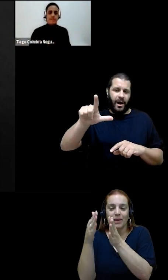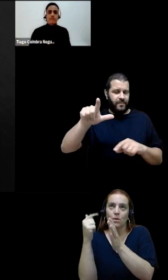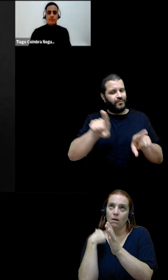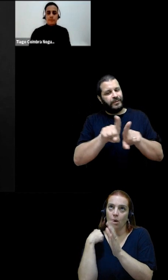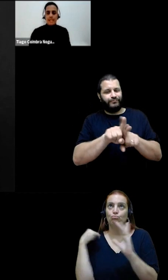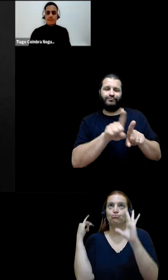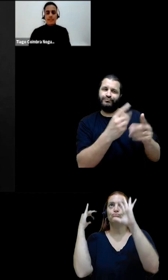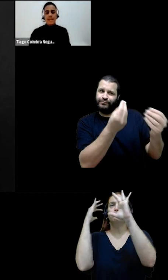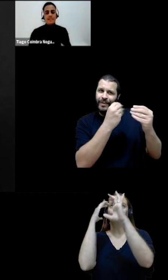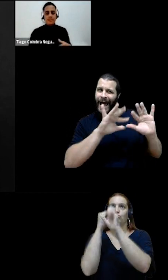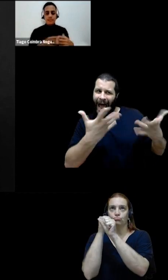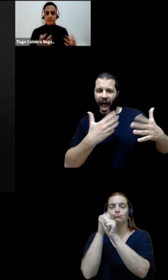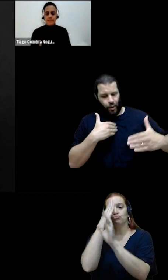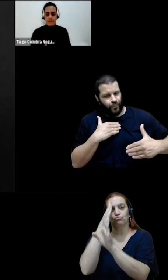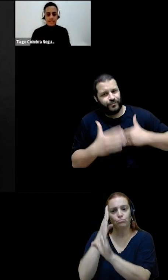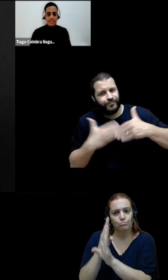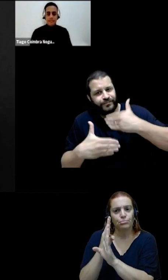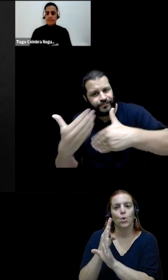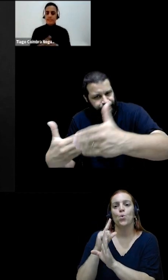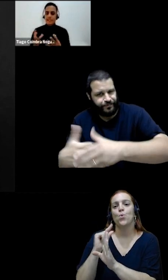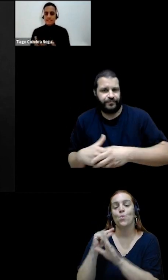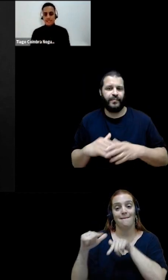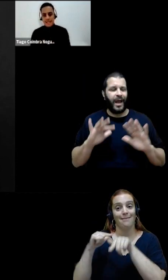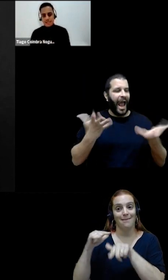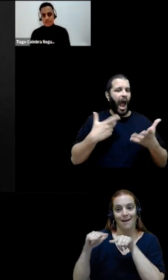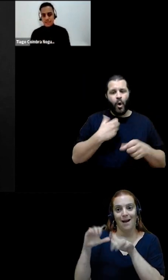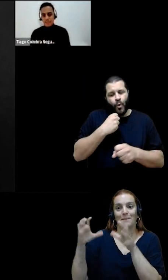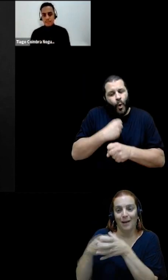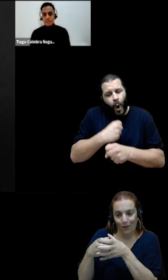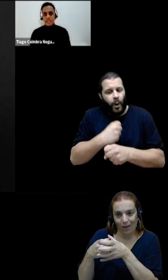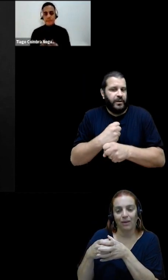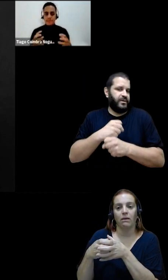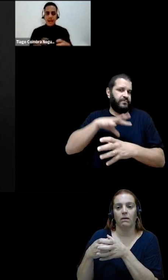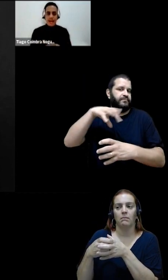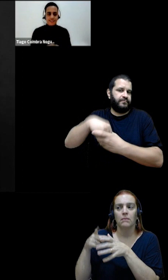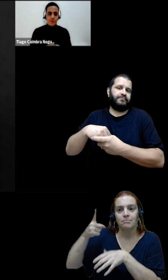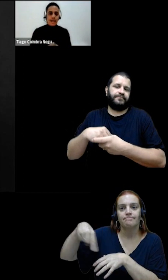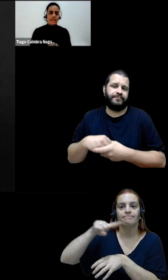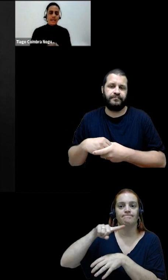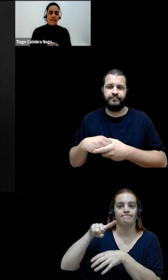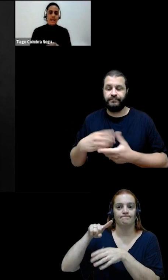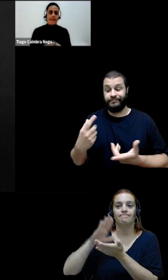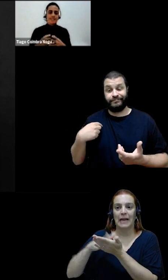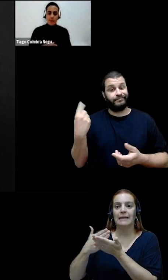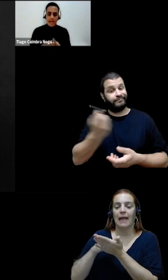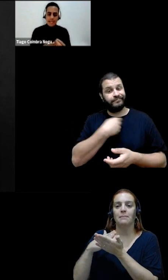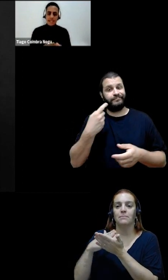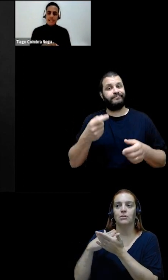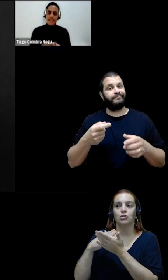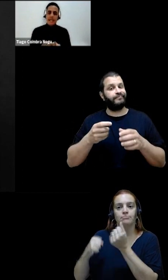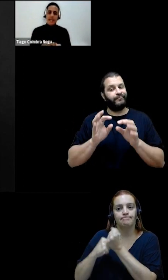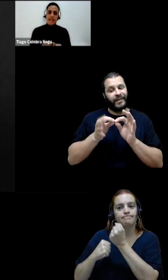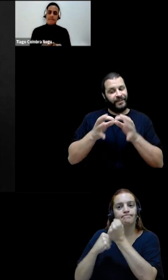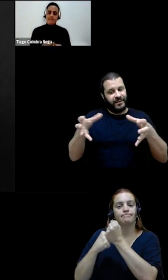que eu faço, né, a respeito do trabalho em equipe, então, da necessidade dos intérpretes atuarem,